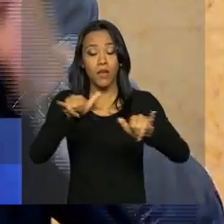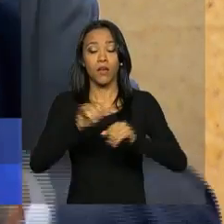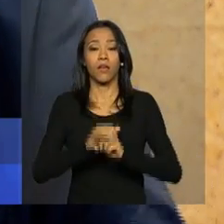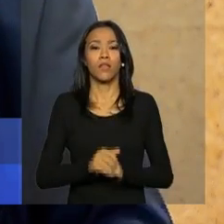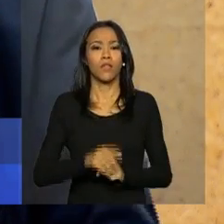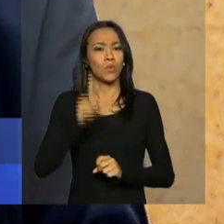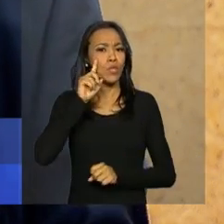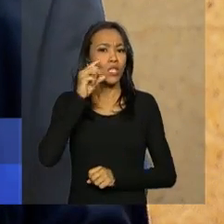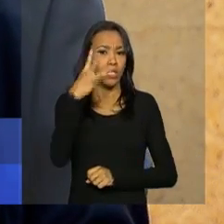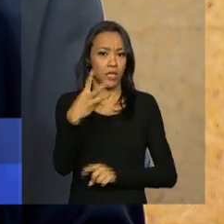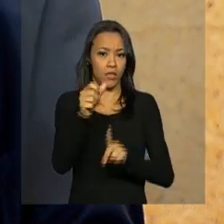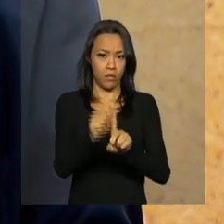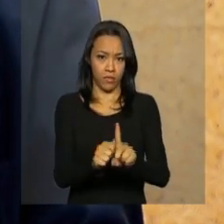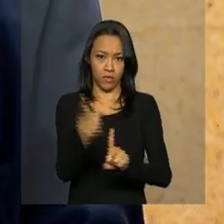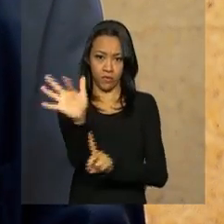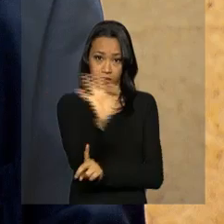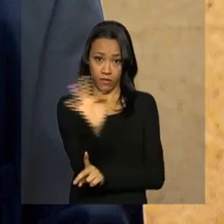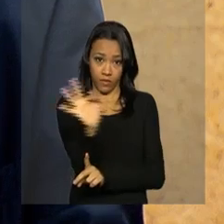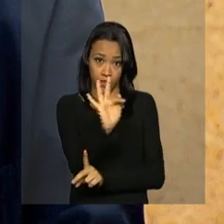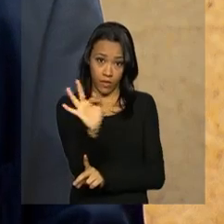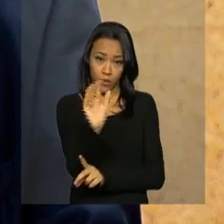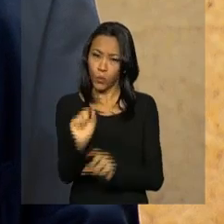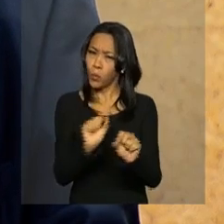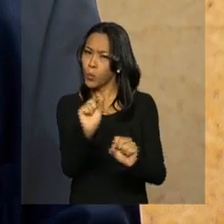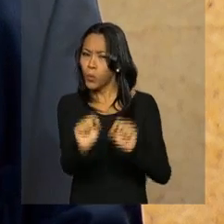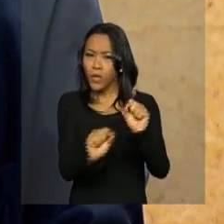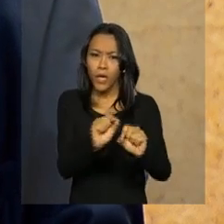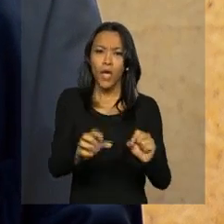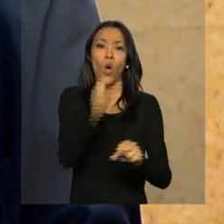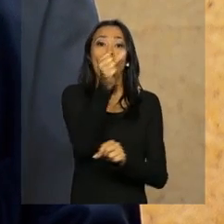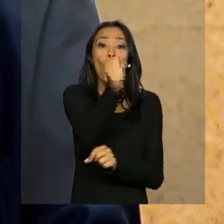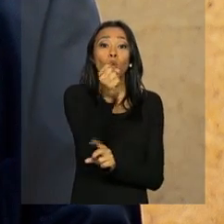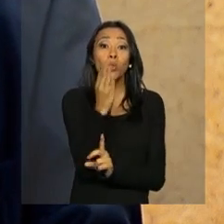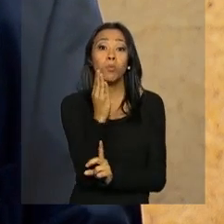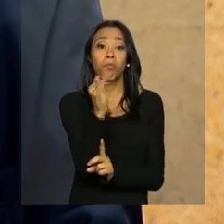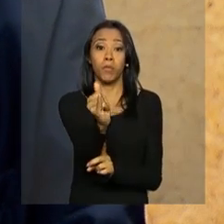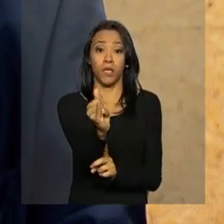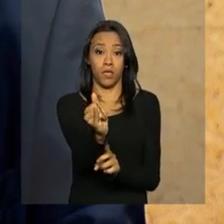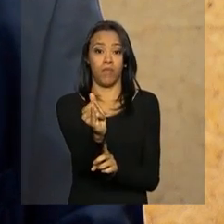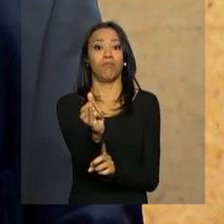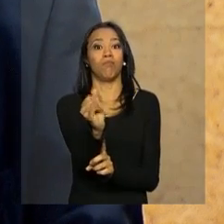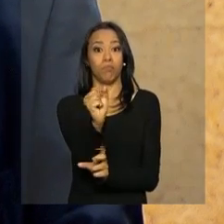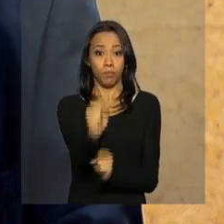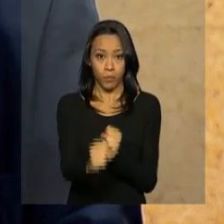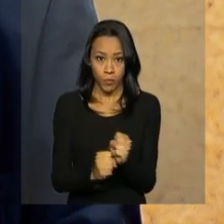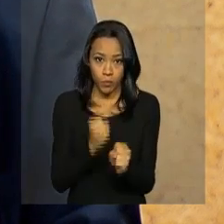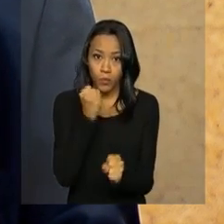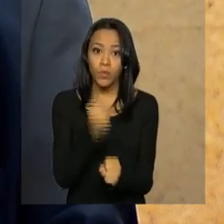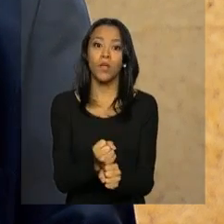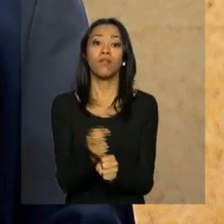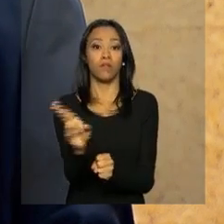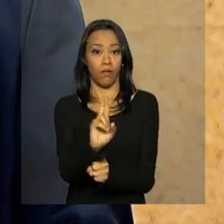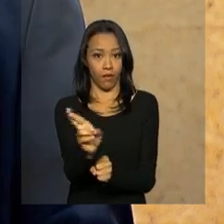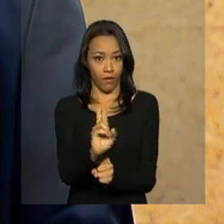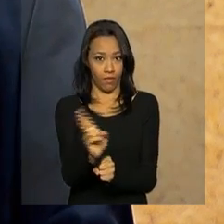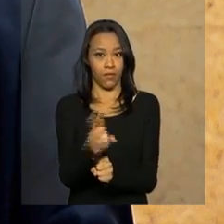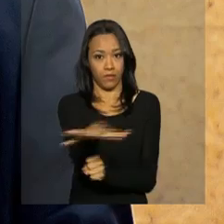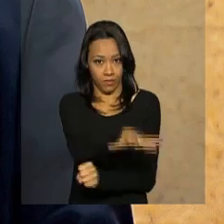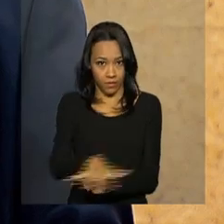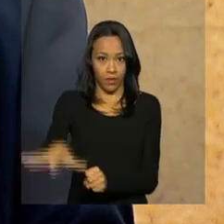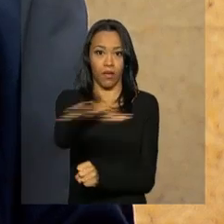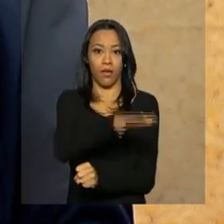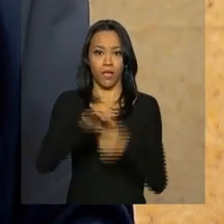de fevereiro, de mais 8 bilhões de reais ano. Para o setor.